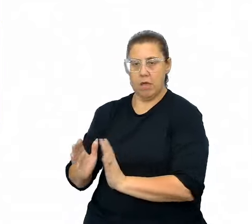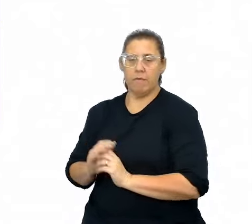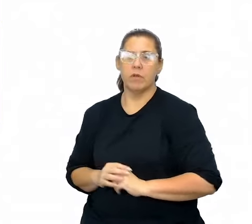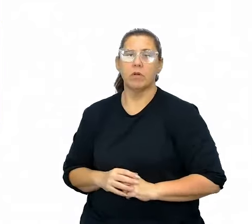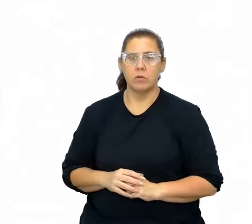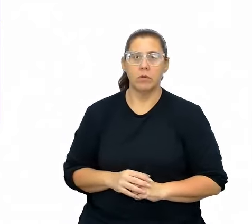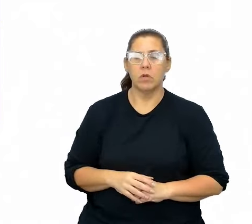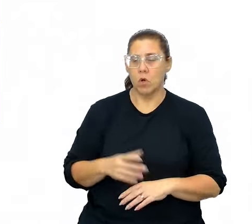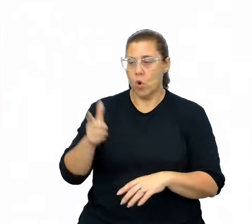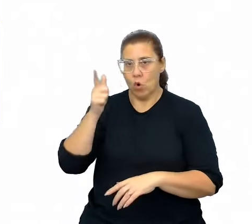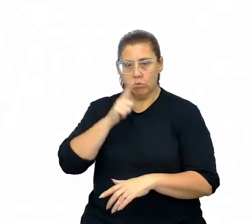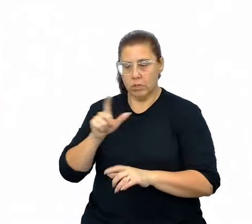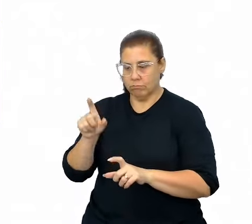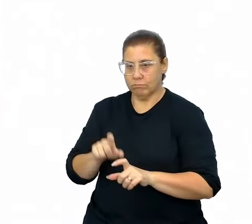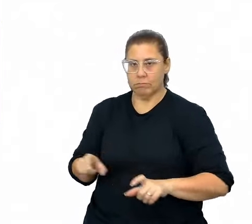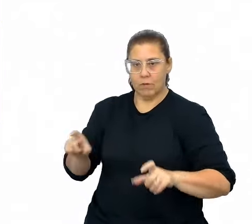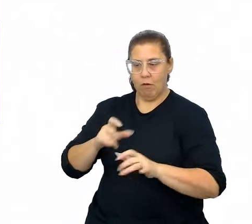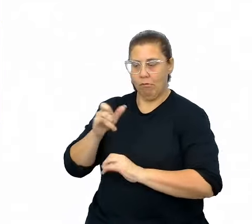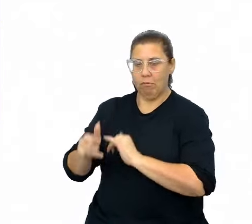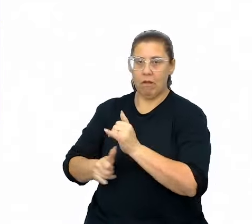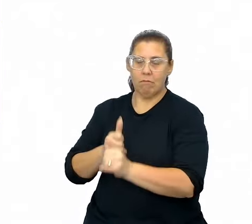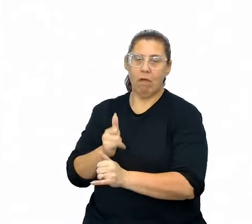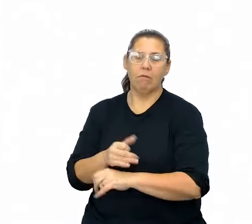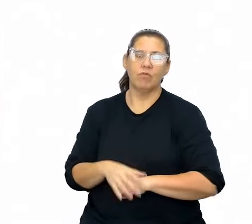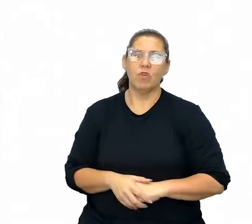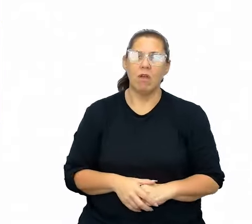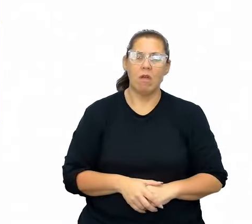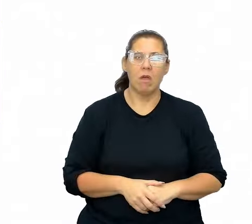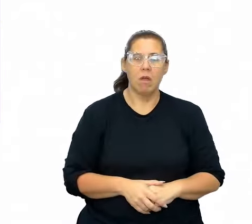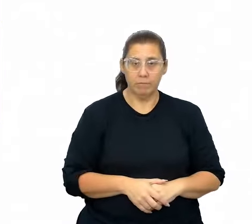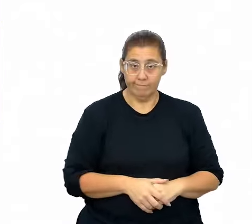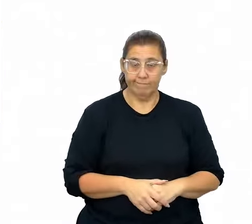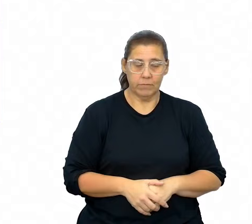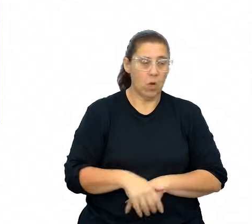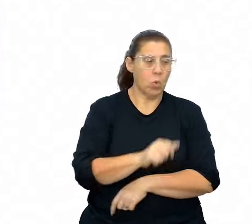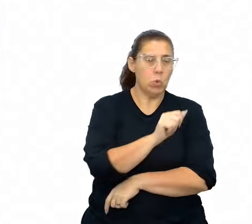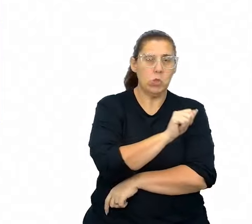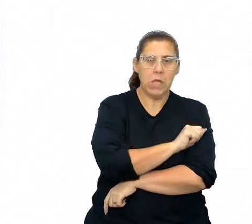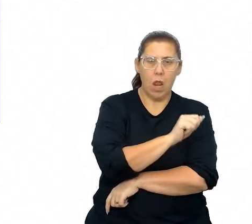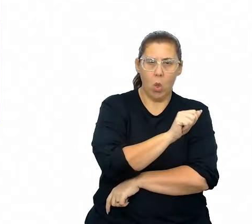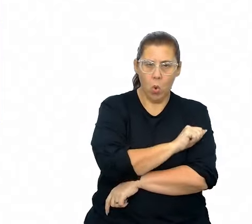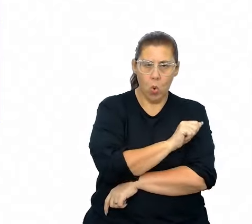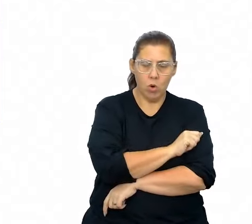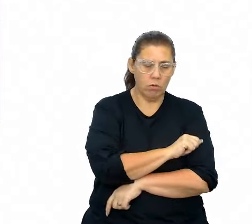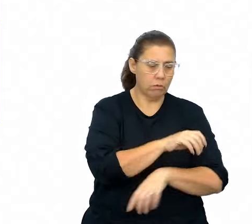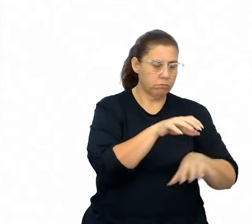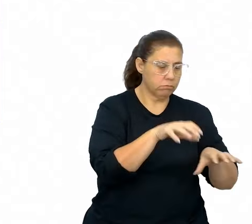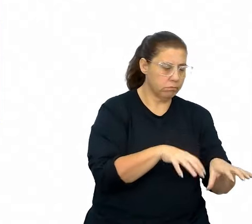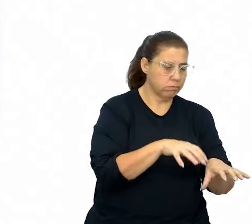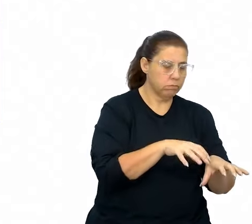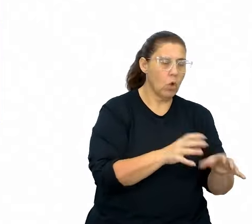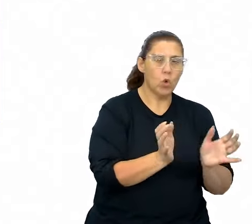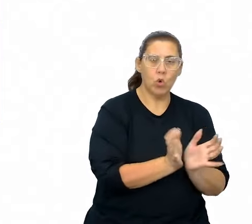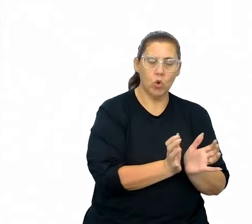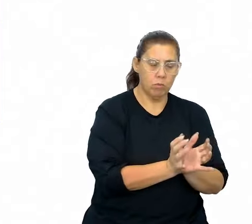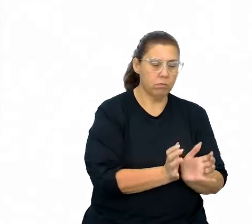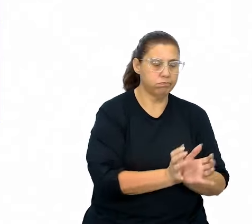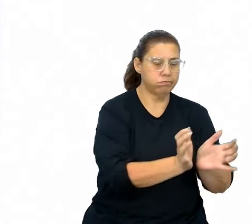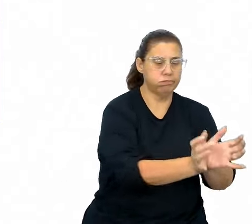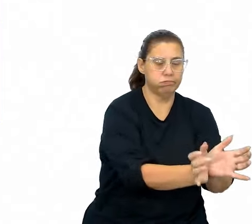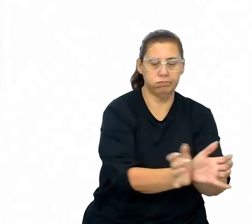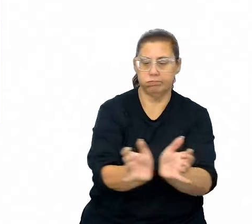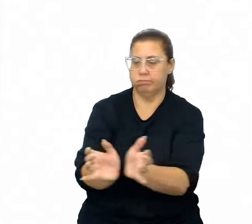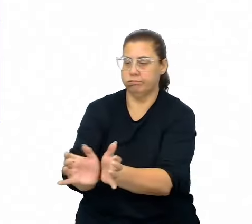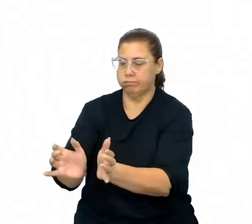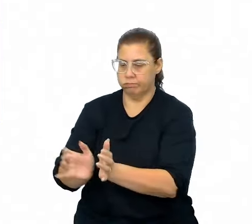canto com acesso à internet. Os estudantes, eles vão rodar por essas estações para a